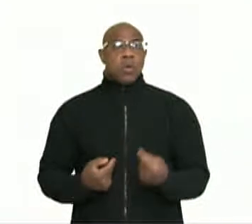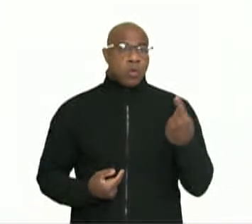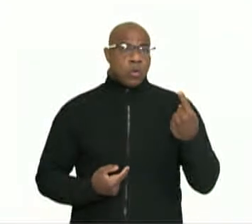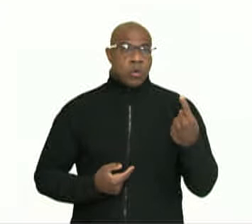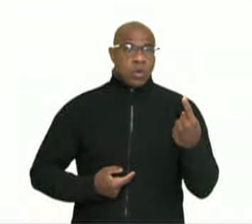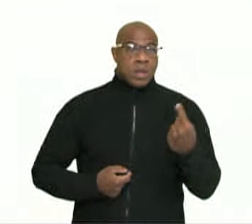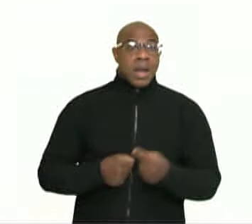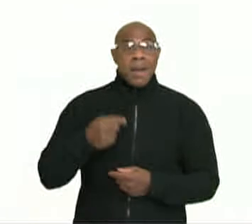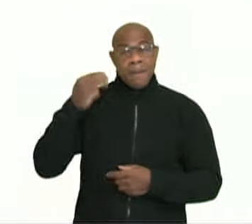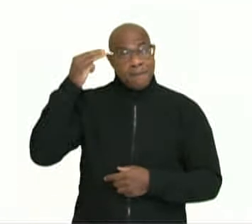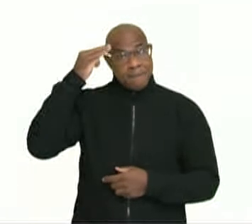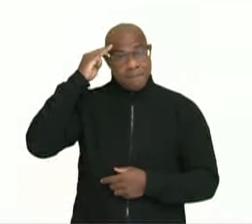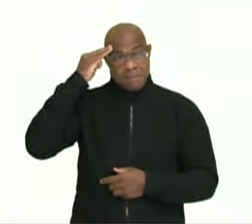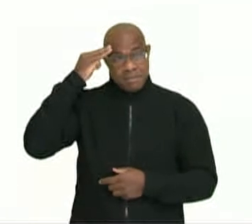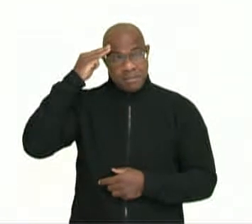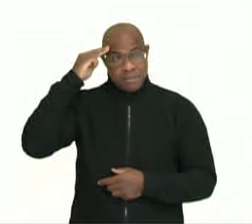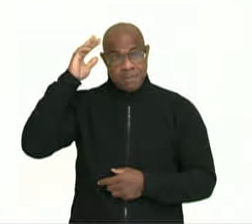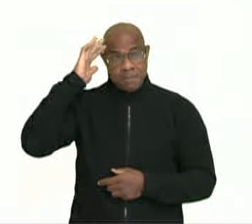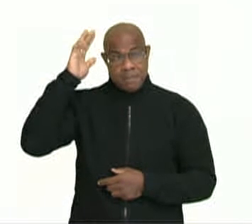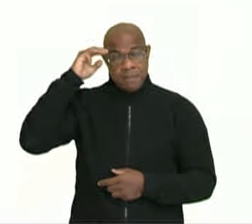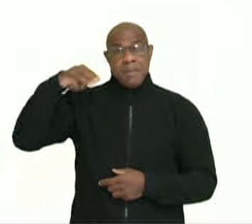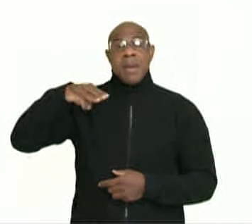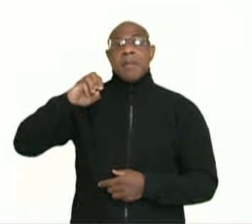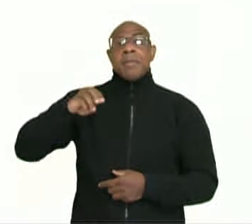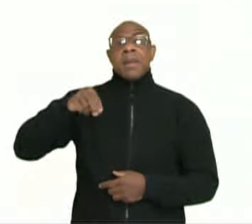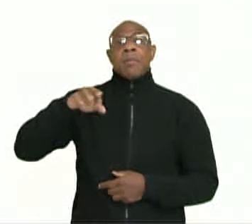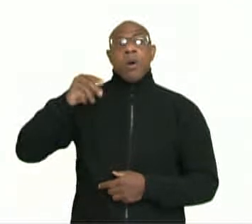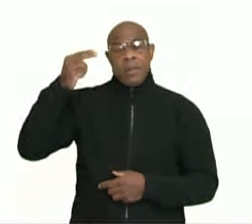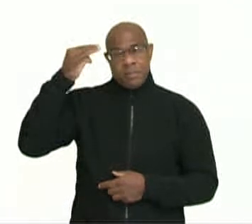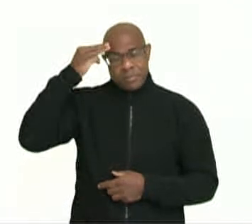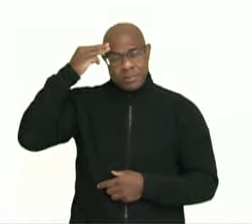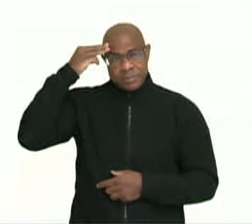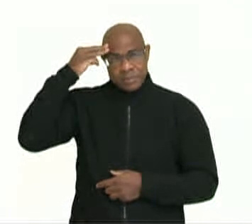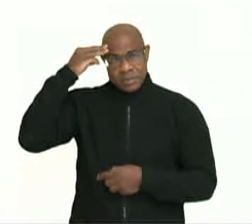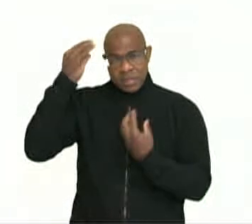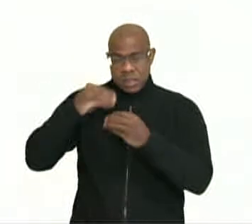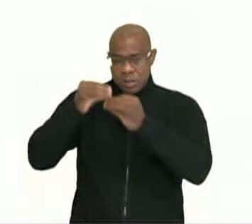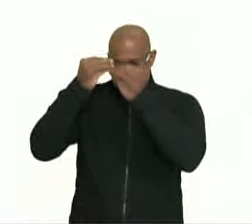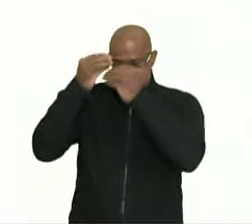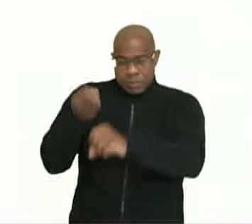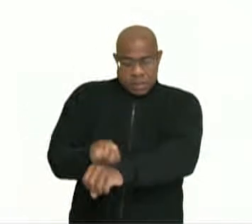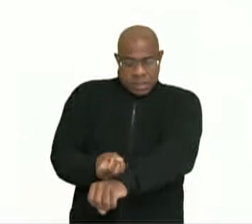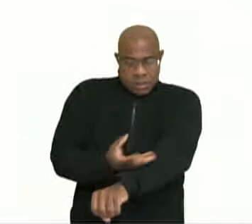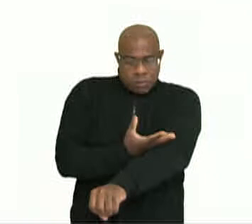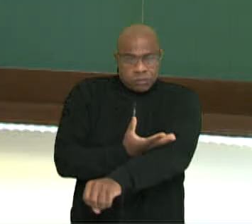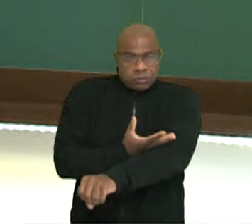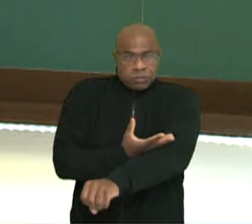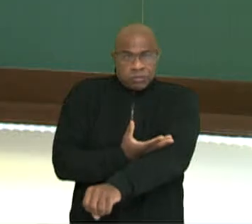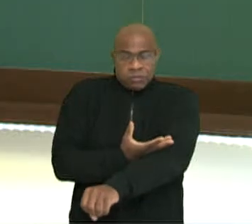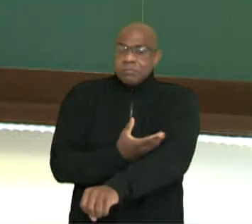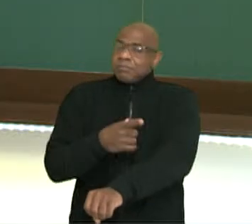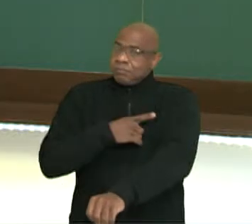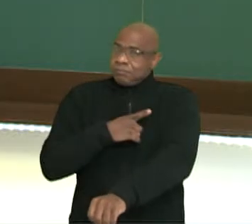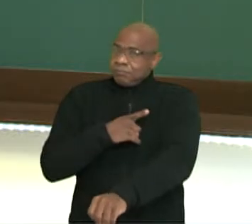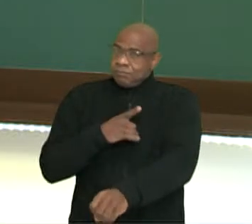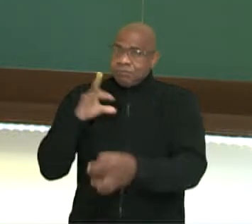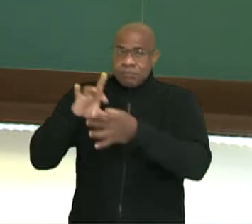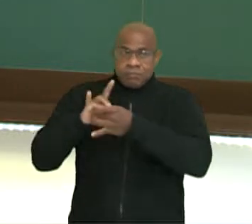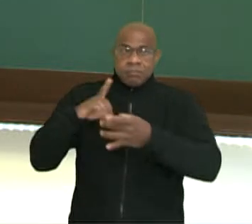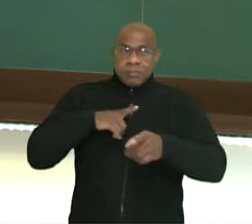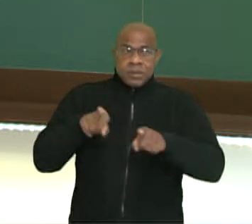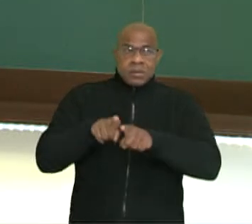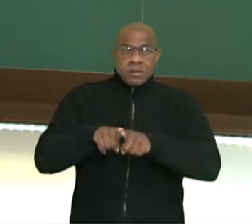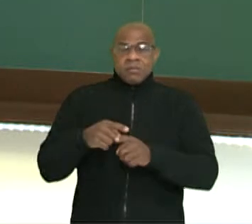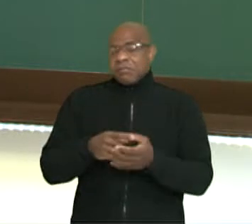As memórias são fixadas pelas emoções. Sabia disso? Exatamente. A gente vai